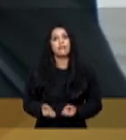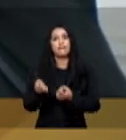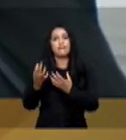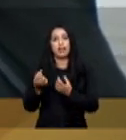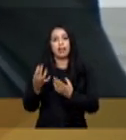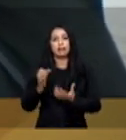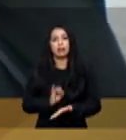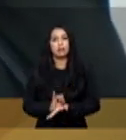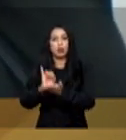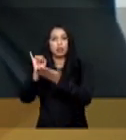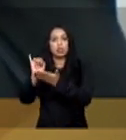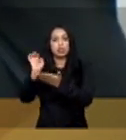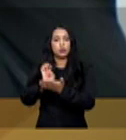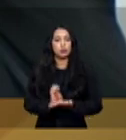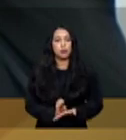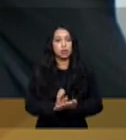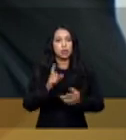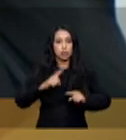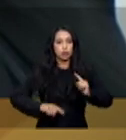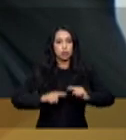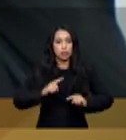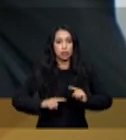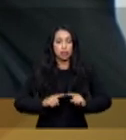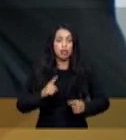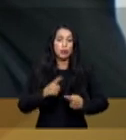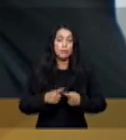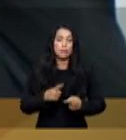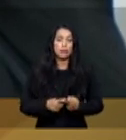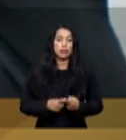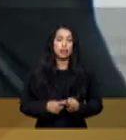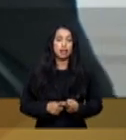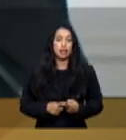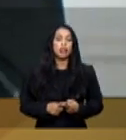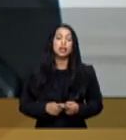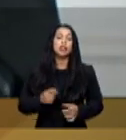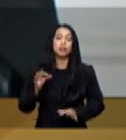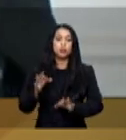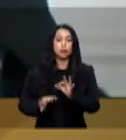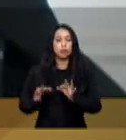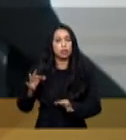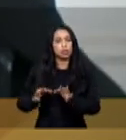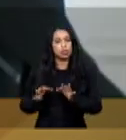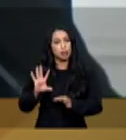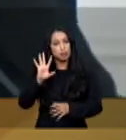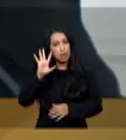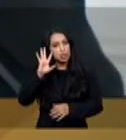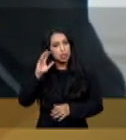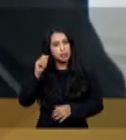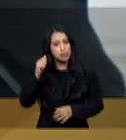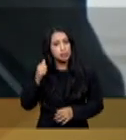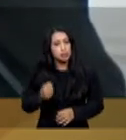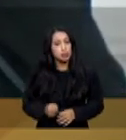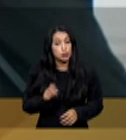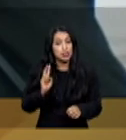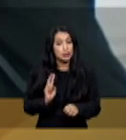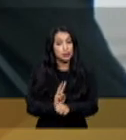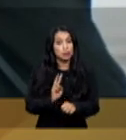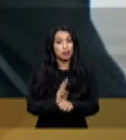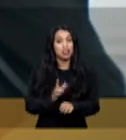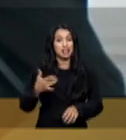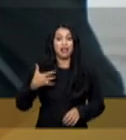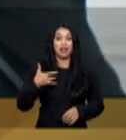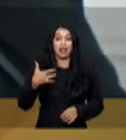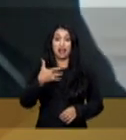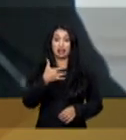A objetividade jurídica dessas condutas atenta e pretende proteger a saúde